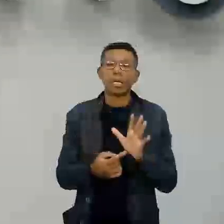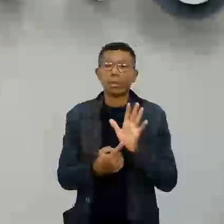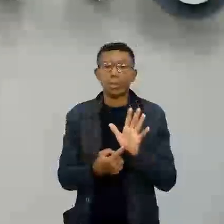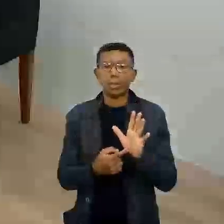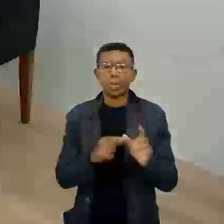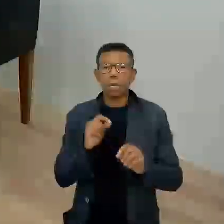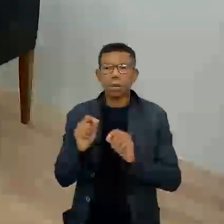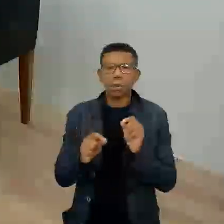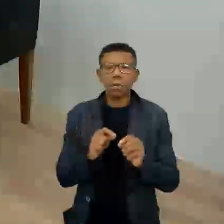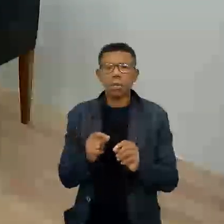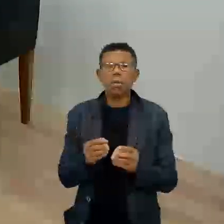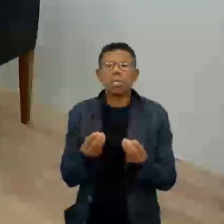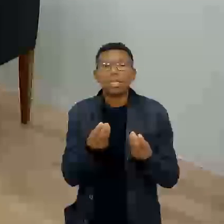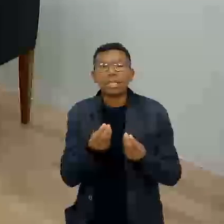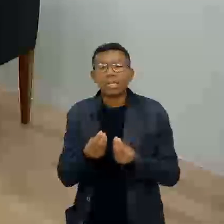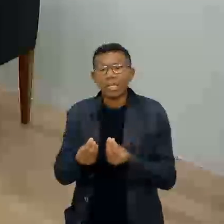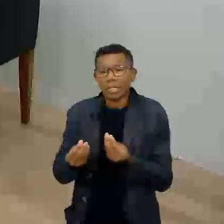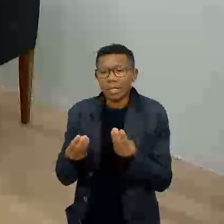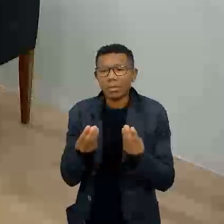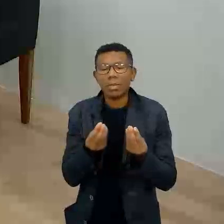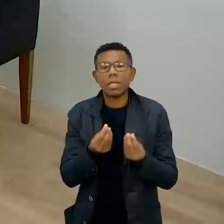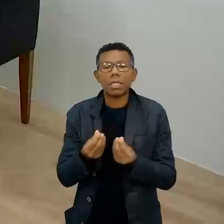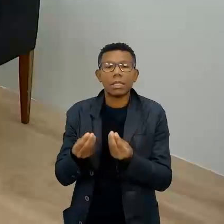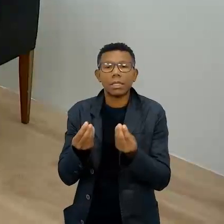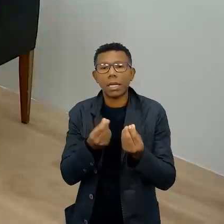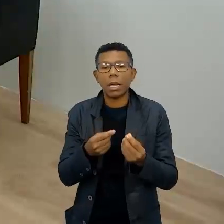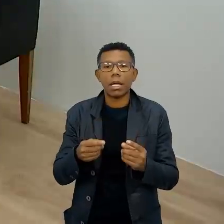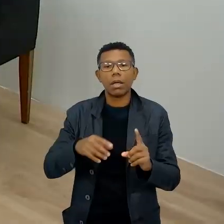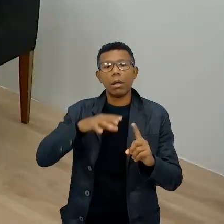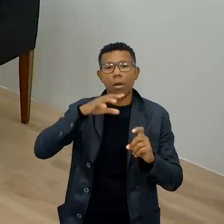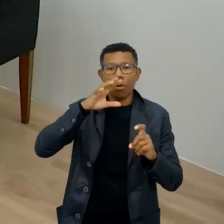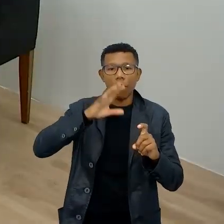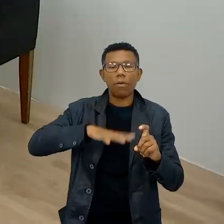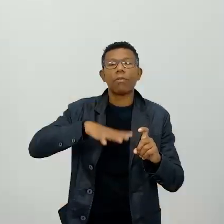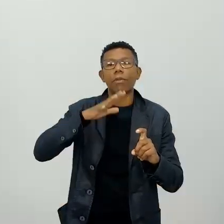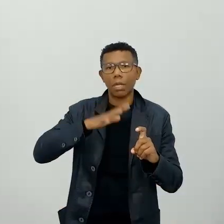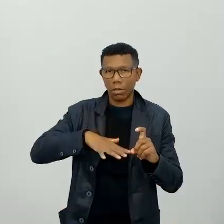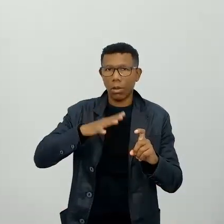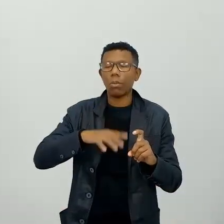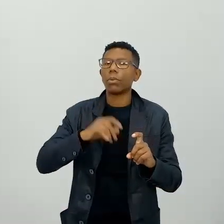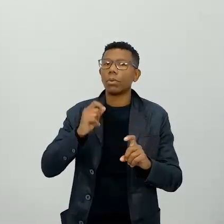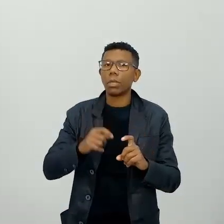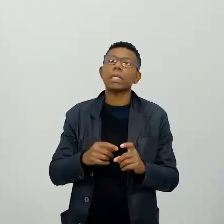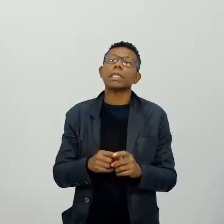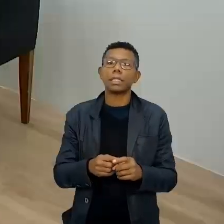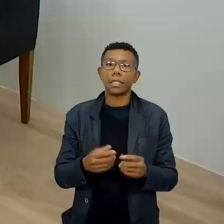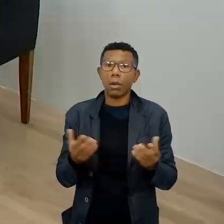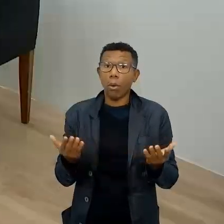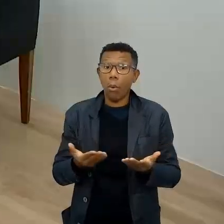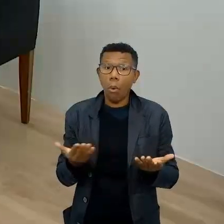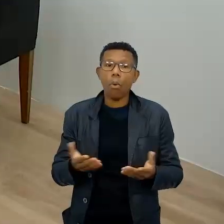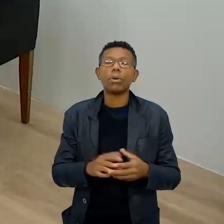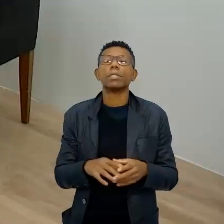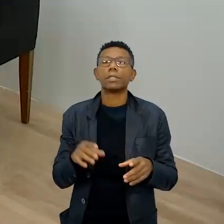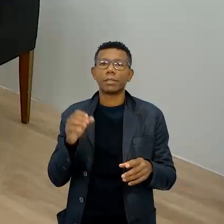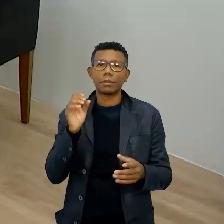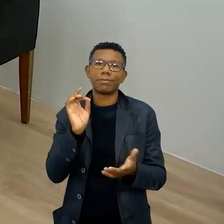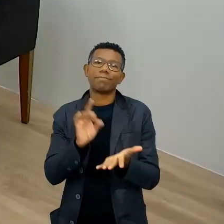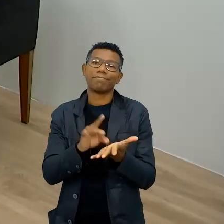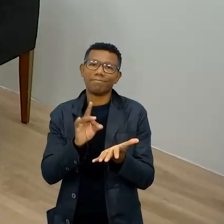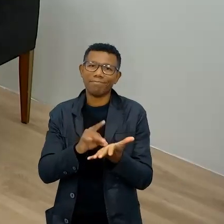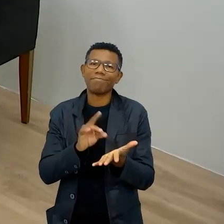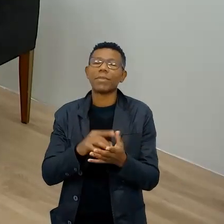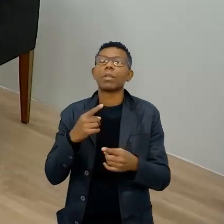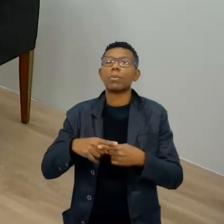forma de sensibilização e mostrar que é um fenômeno muito presente. Correto. É mundial, né? O mundo passa